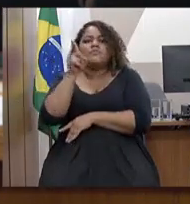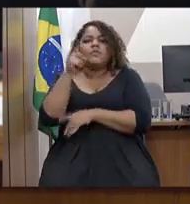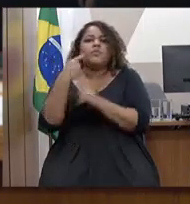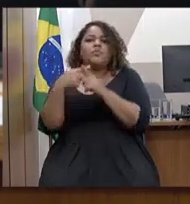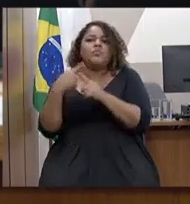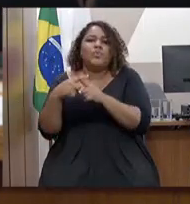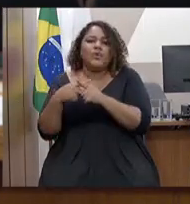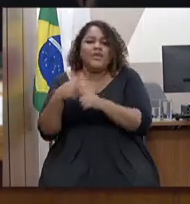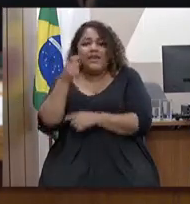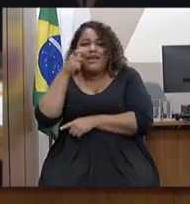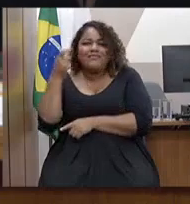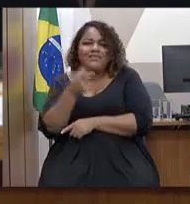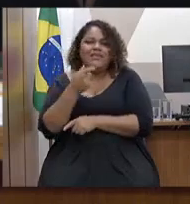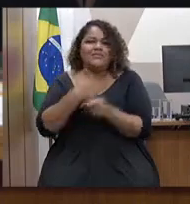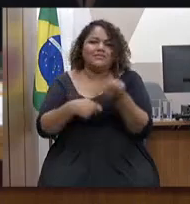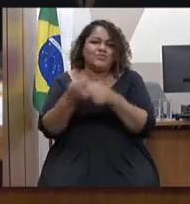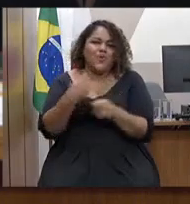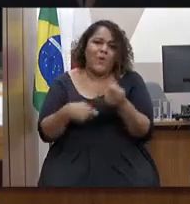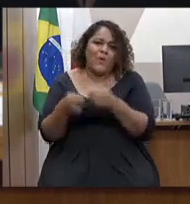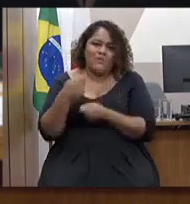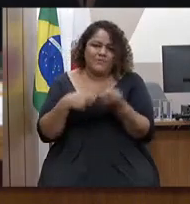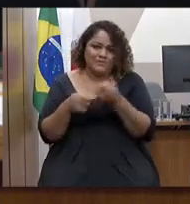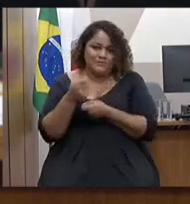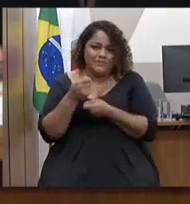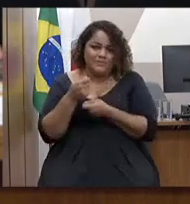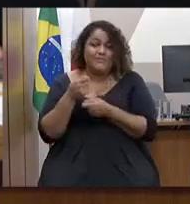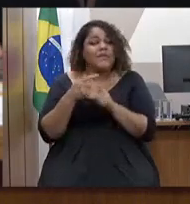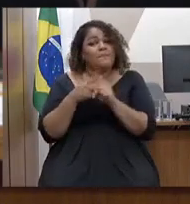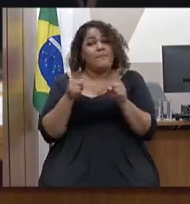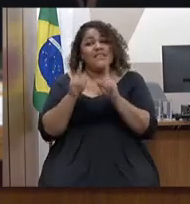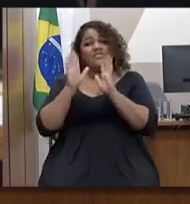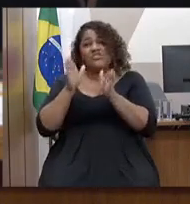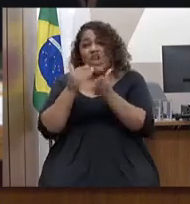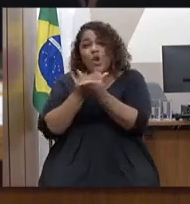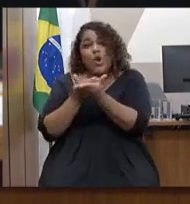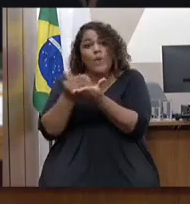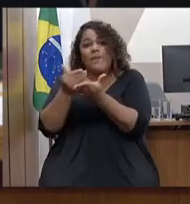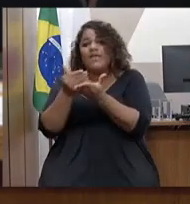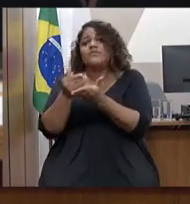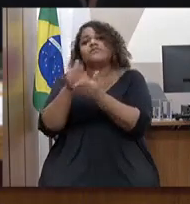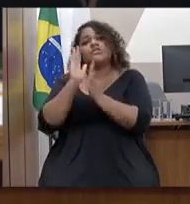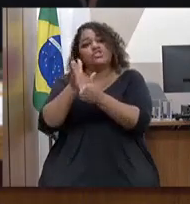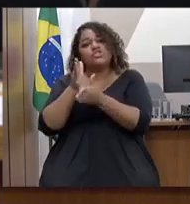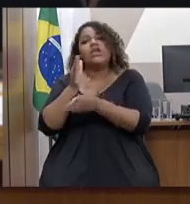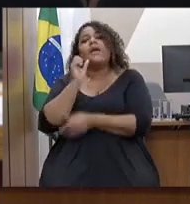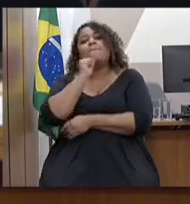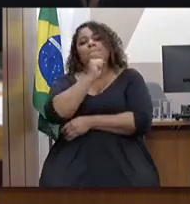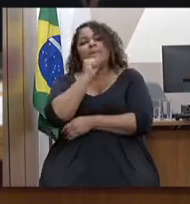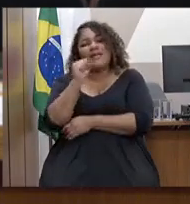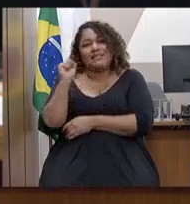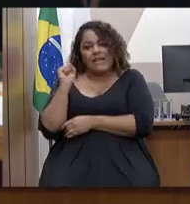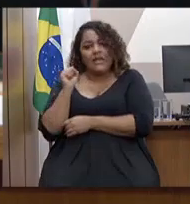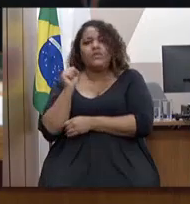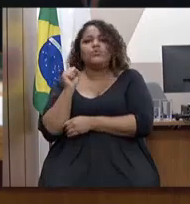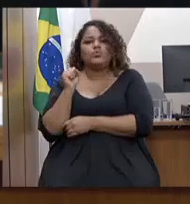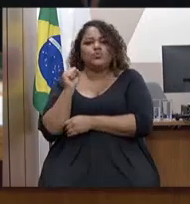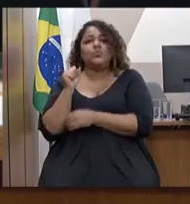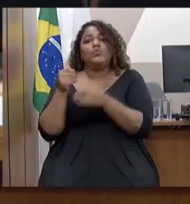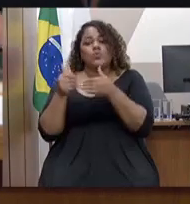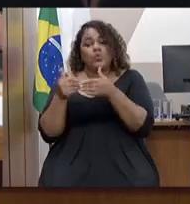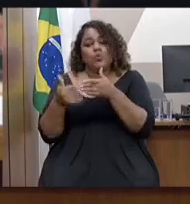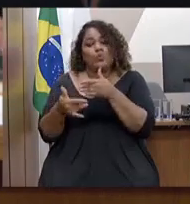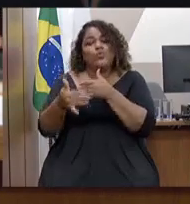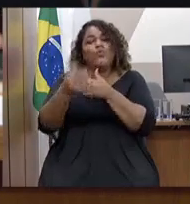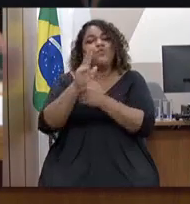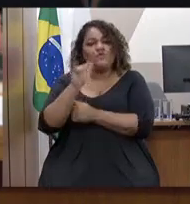do ponto de vista econômico mas que já nasce no início né matando Ou pelo menos prometendo que